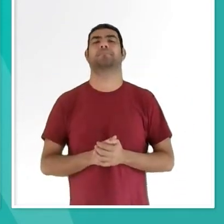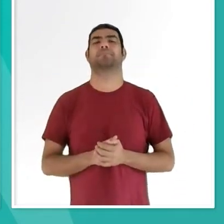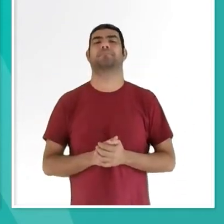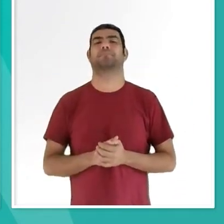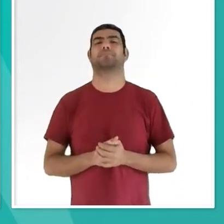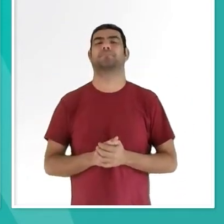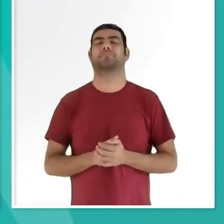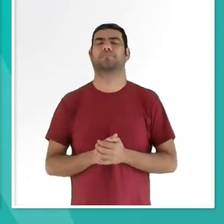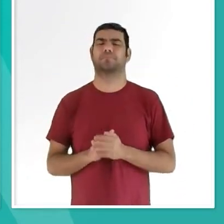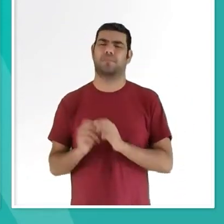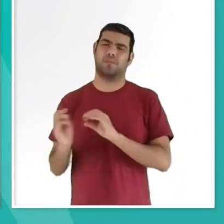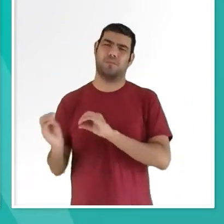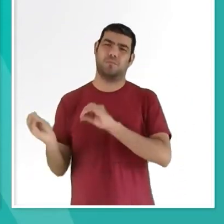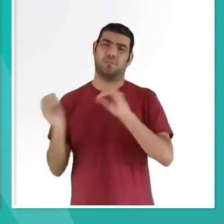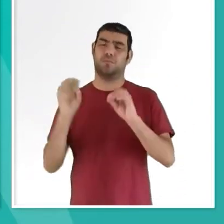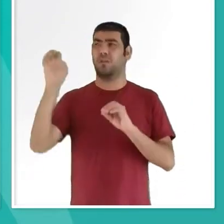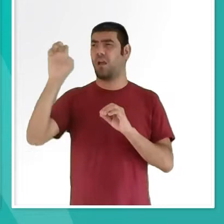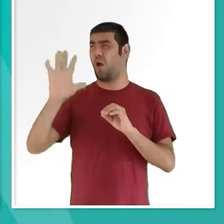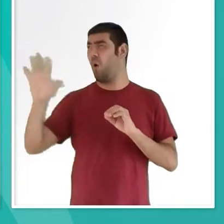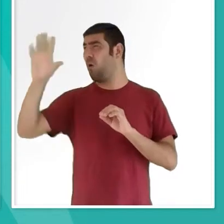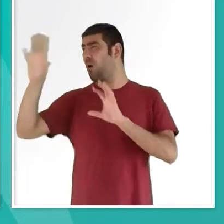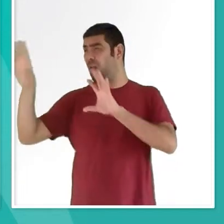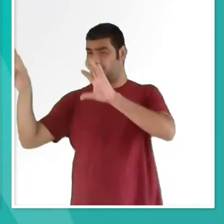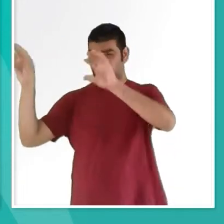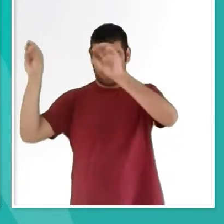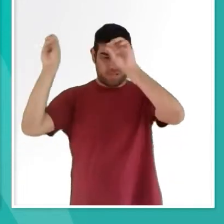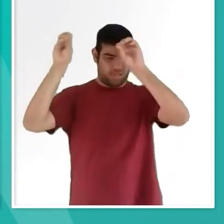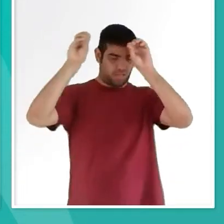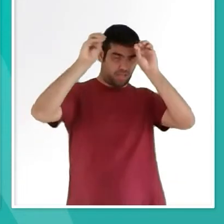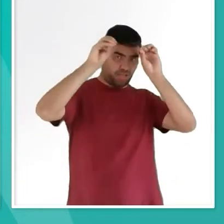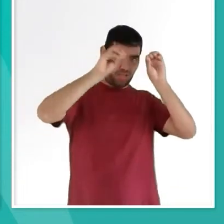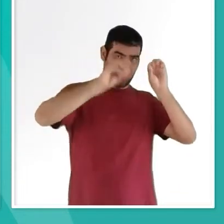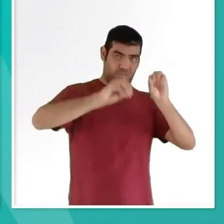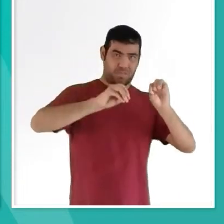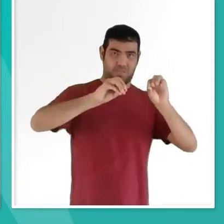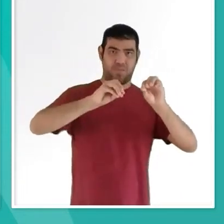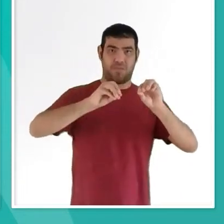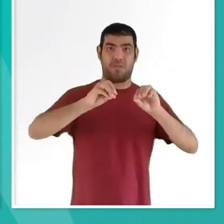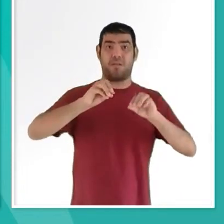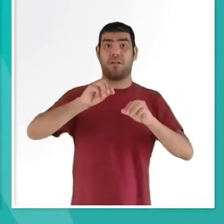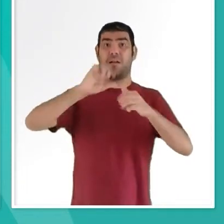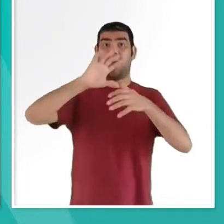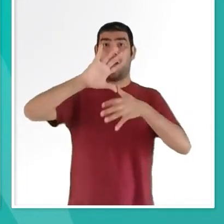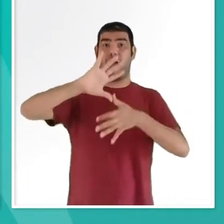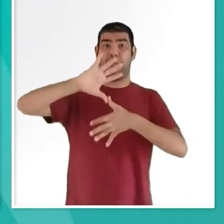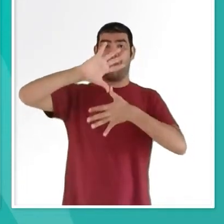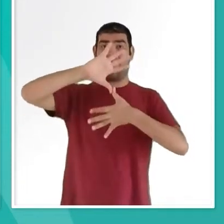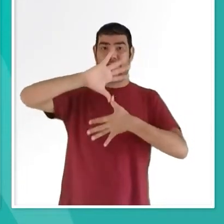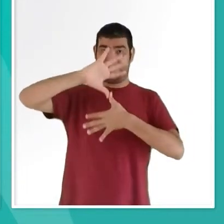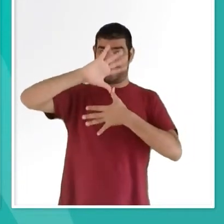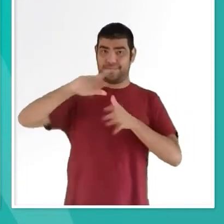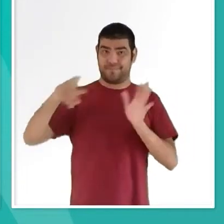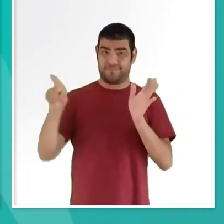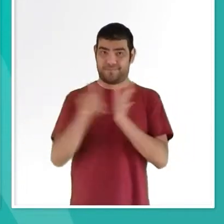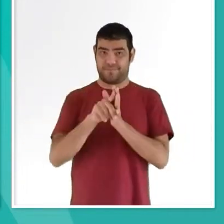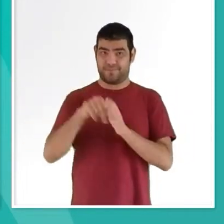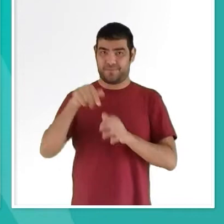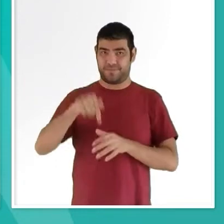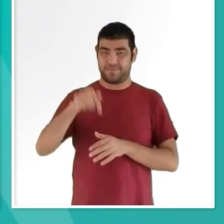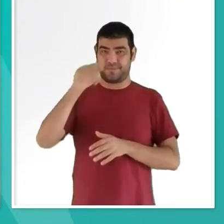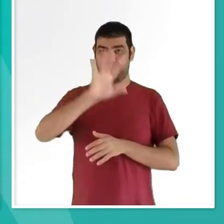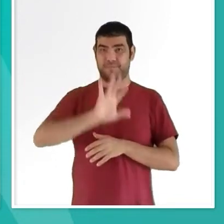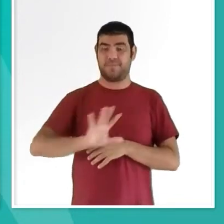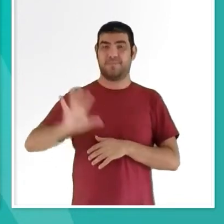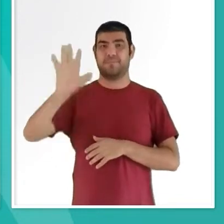da Europa e vindo para cá, para as Américas, mais especificamente América do Sul, ali por volta